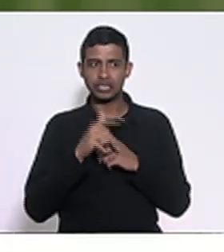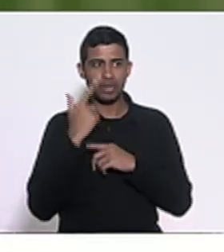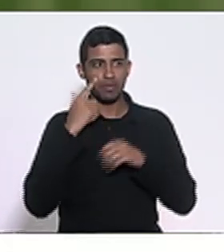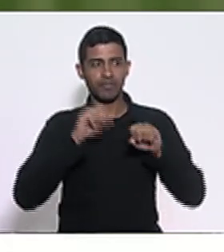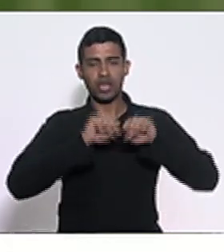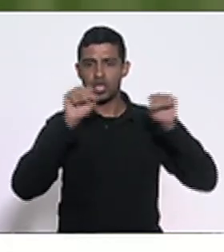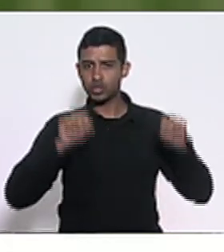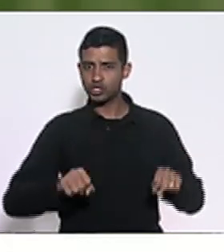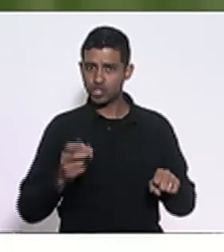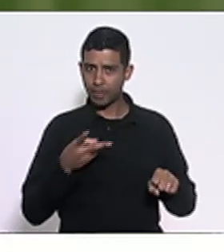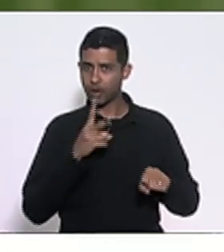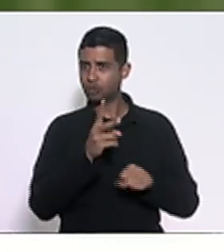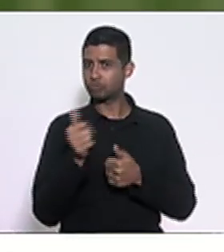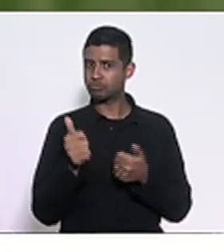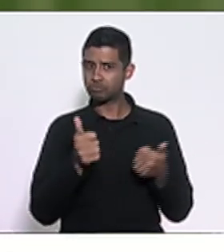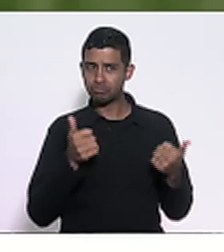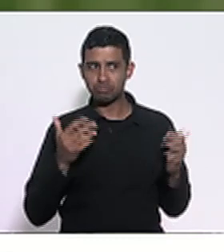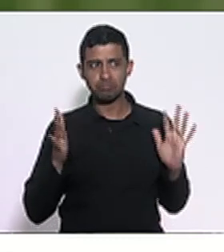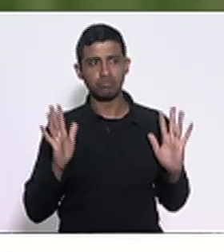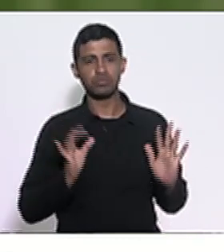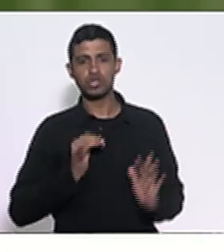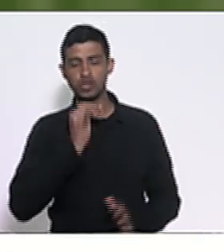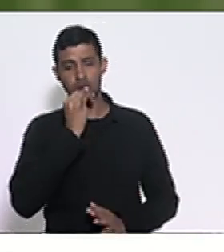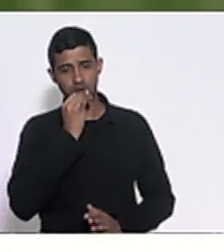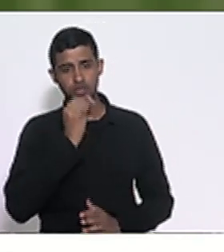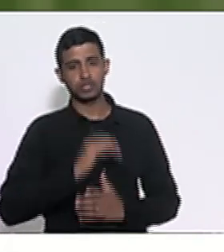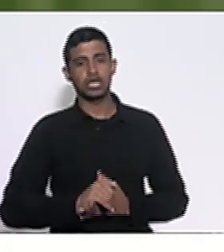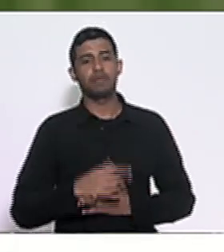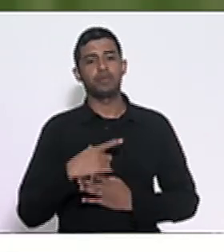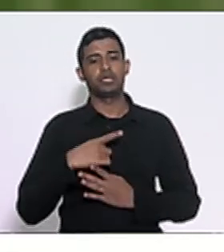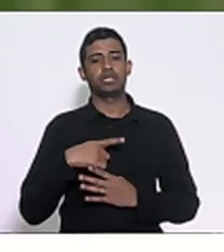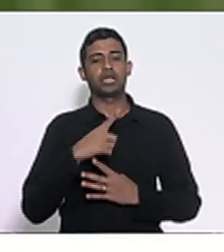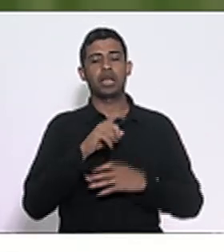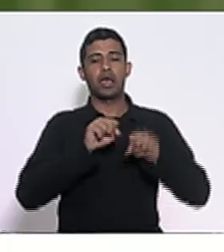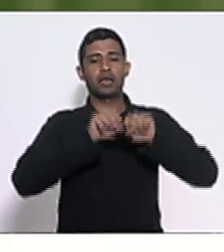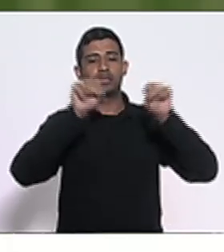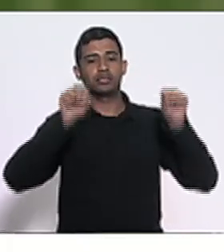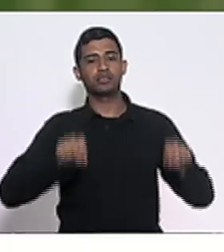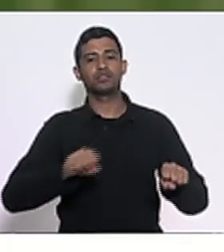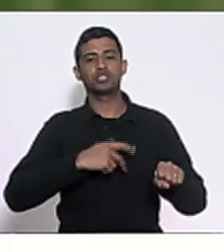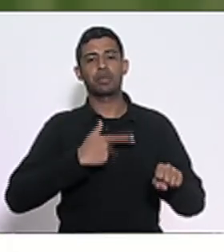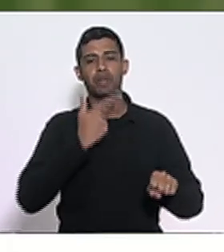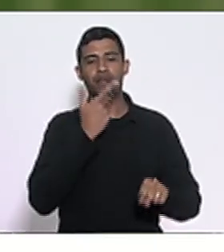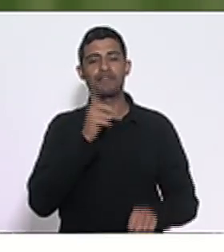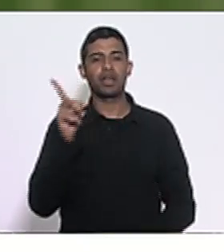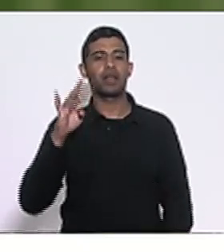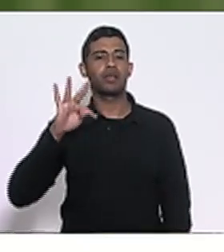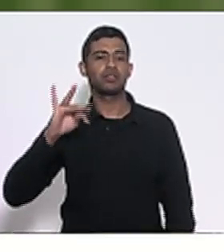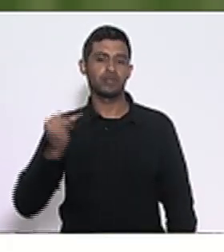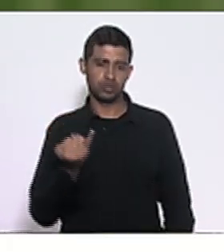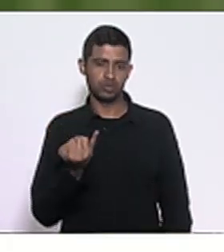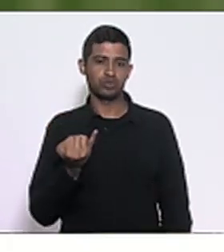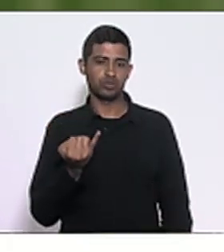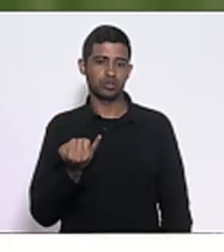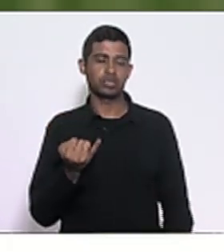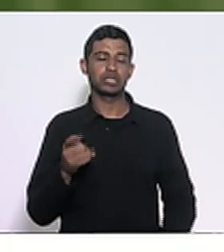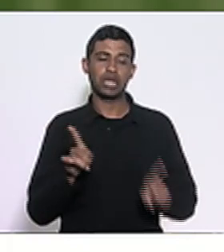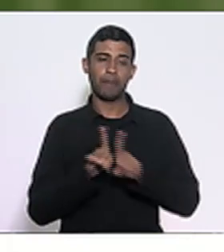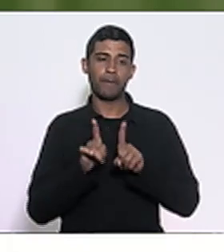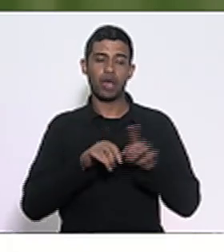aos negócios do Estado. Posso citar um mais recente, que é um sistema que fala com o TJ, com o depósito